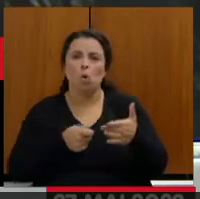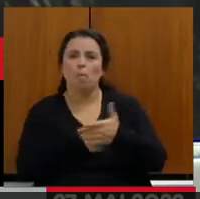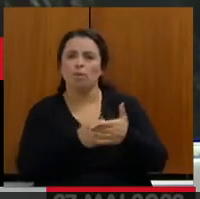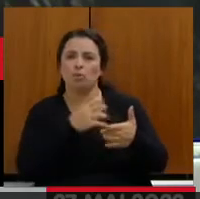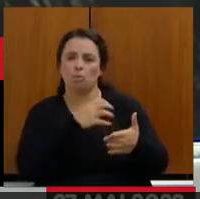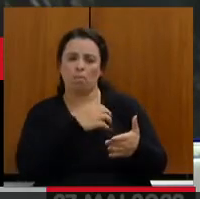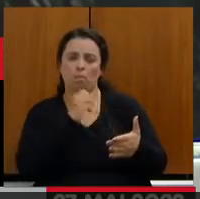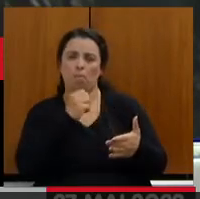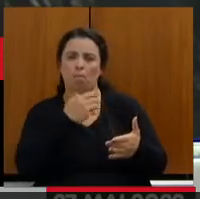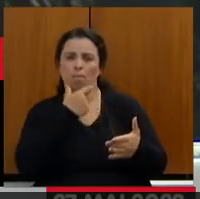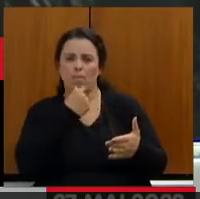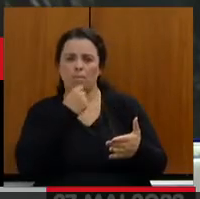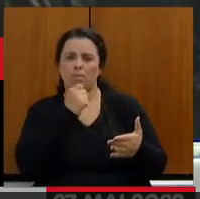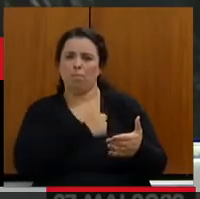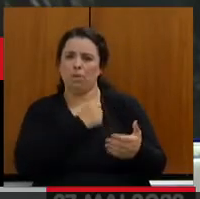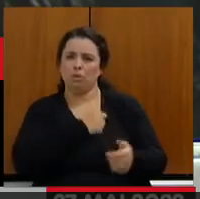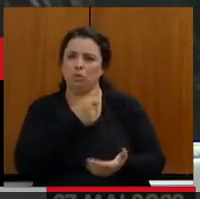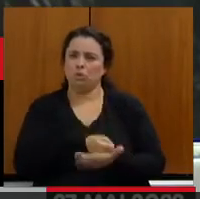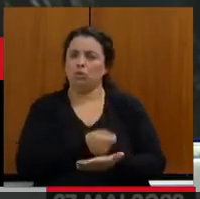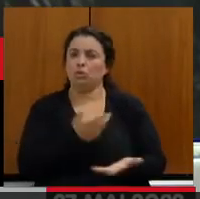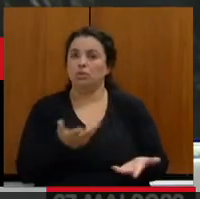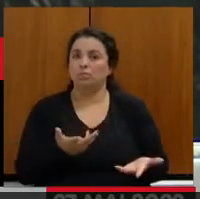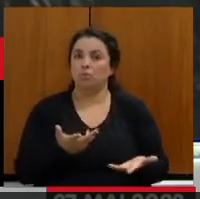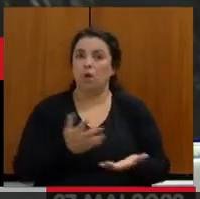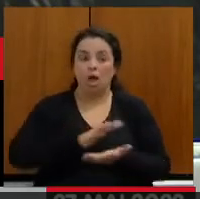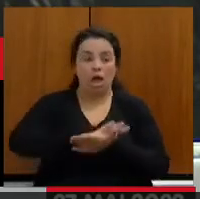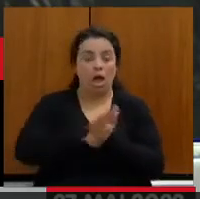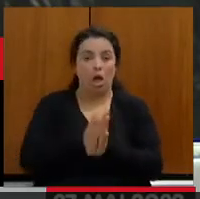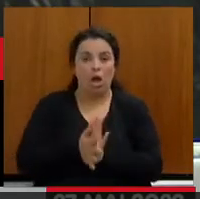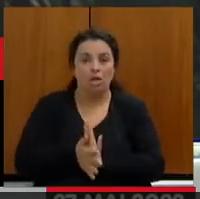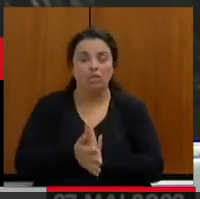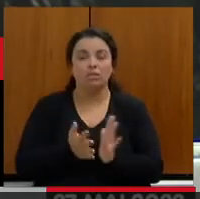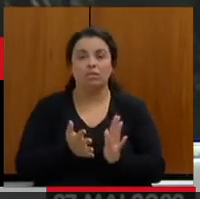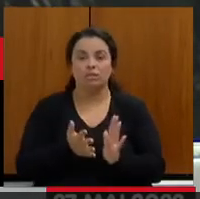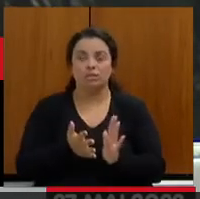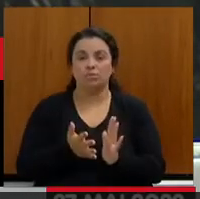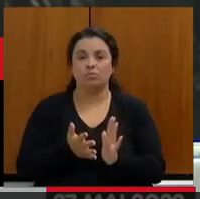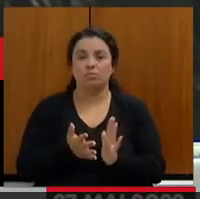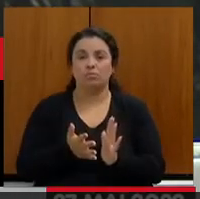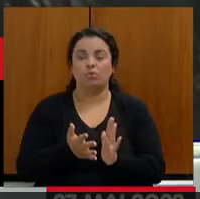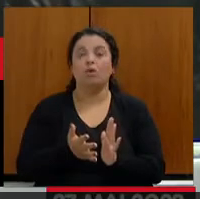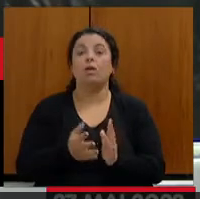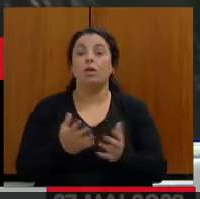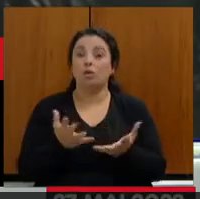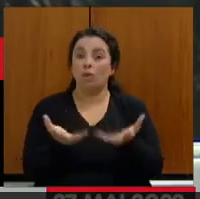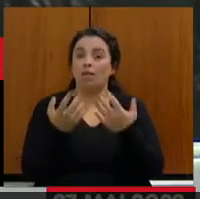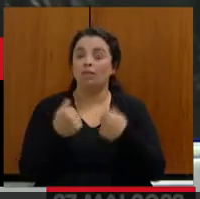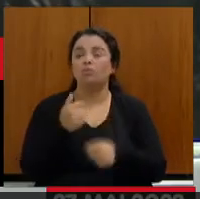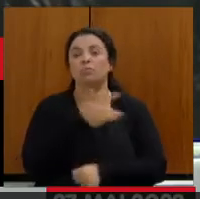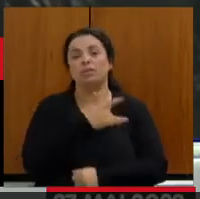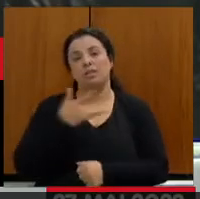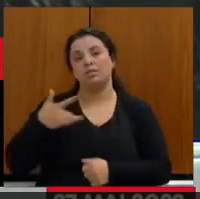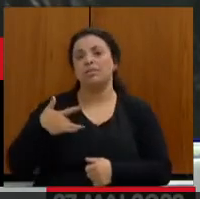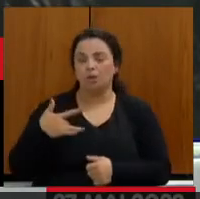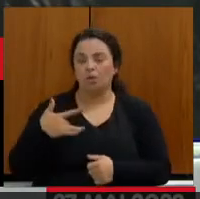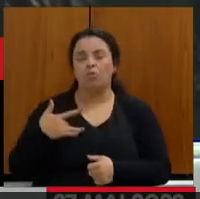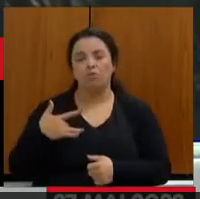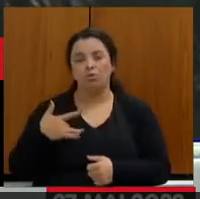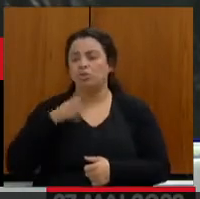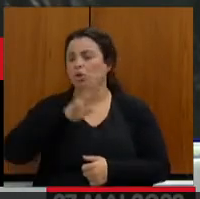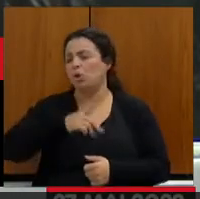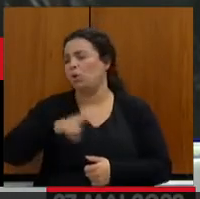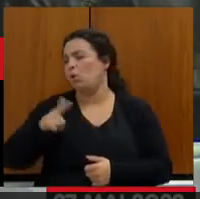estrutural ao racismo a ampliação EA dignidade no atendimento à saúde dentre outros relevantes